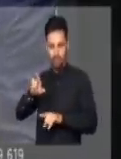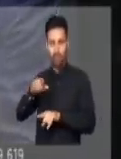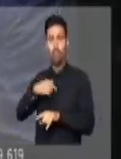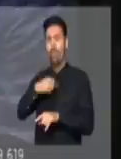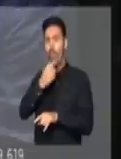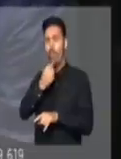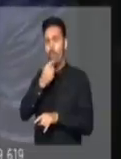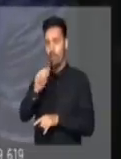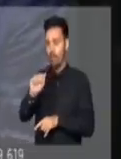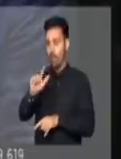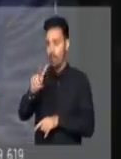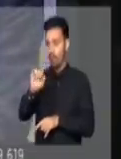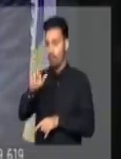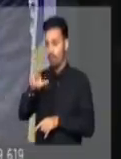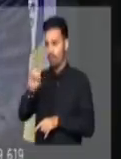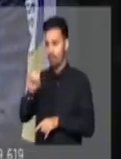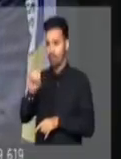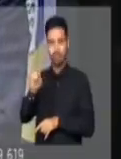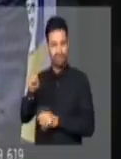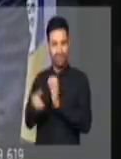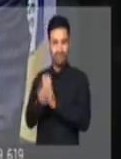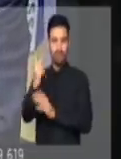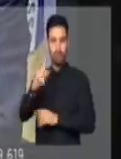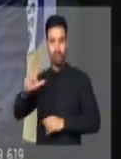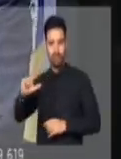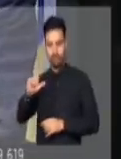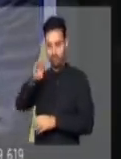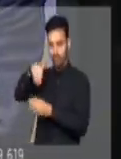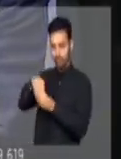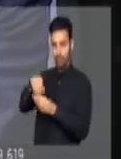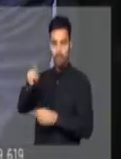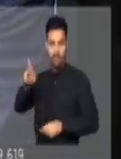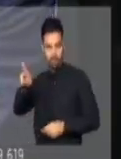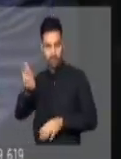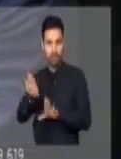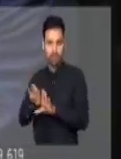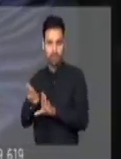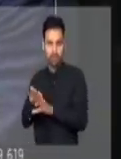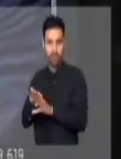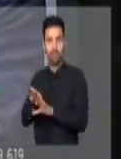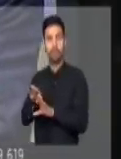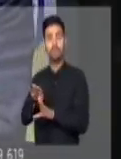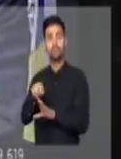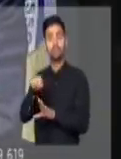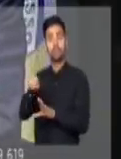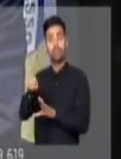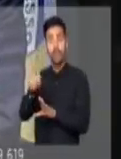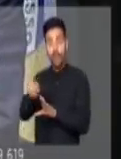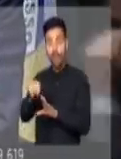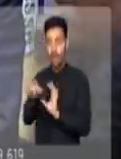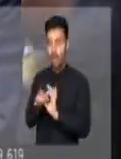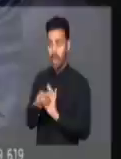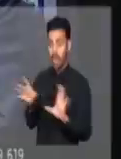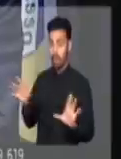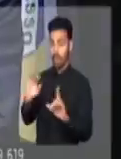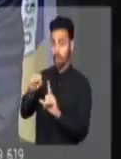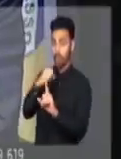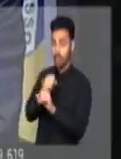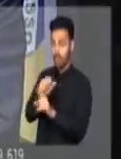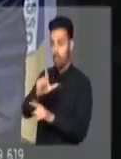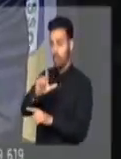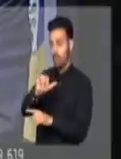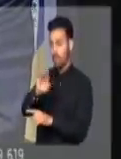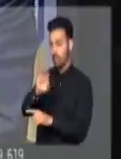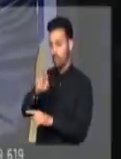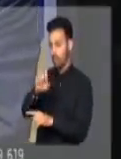na primeira metade dos anos 80. É o edificante legado do liberalismo social que orienta